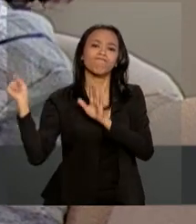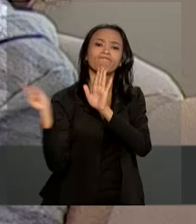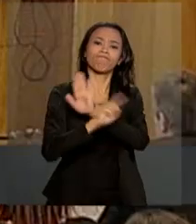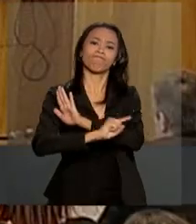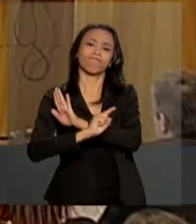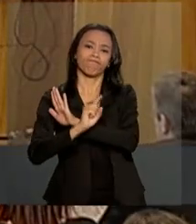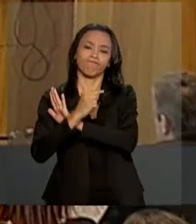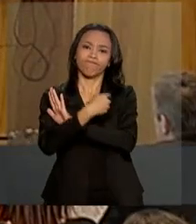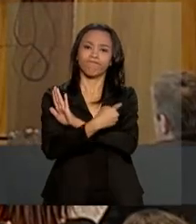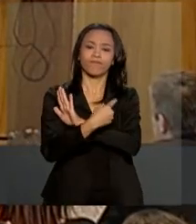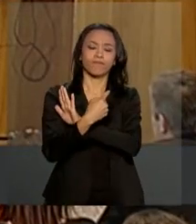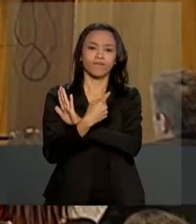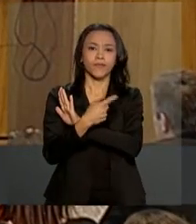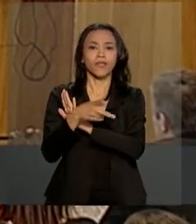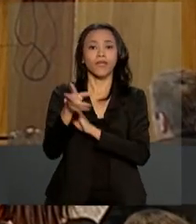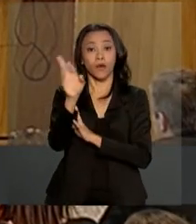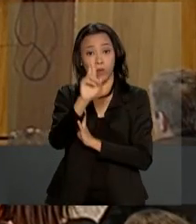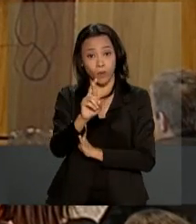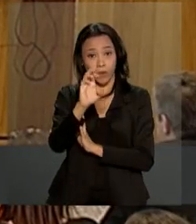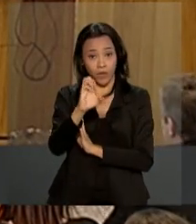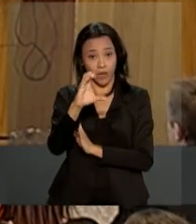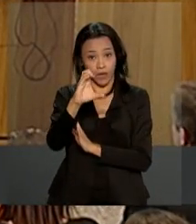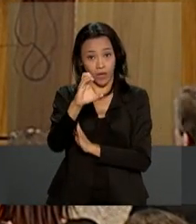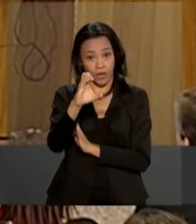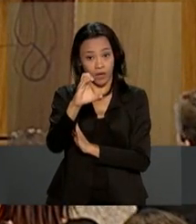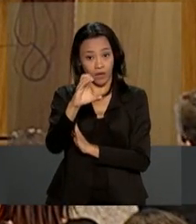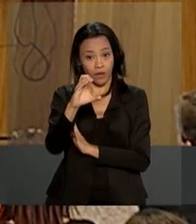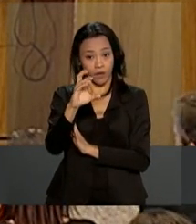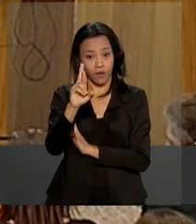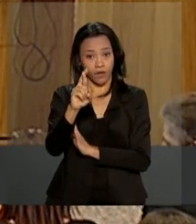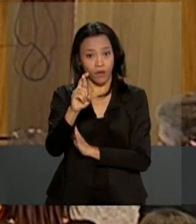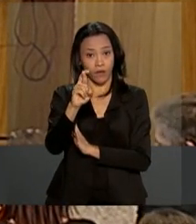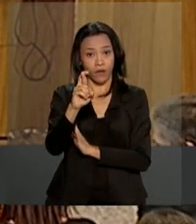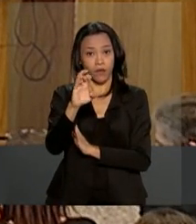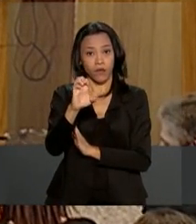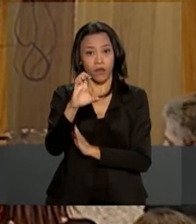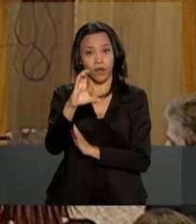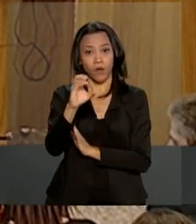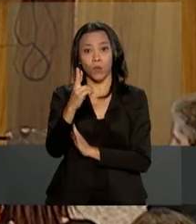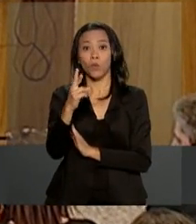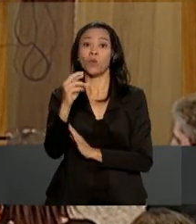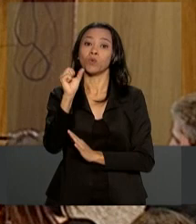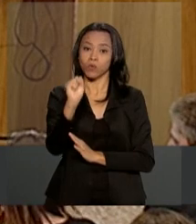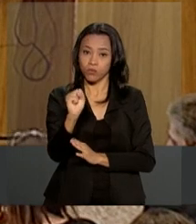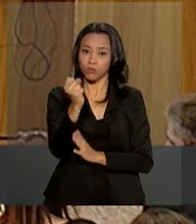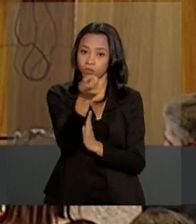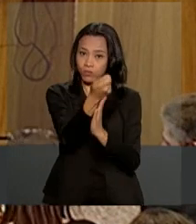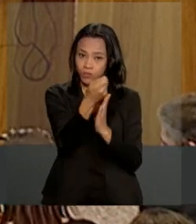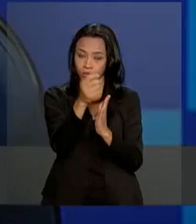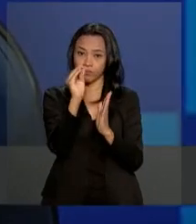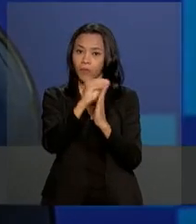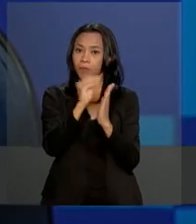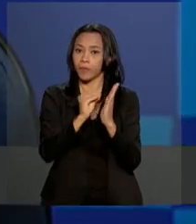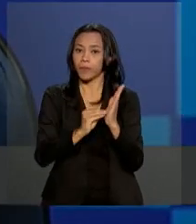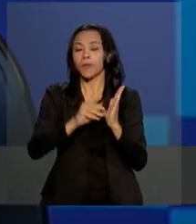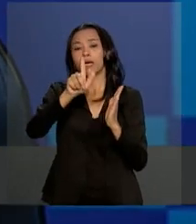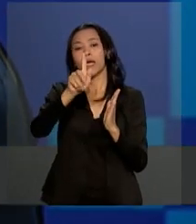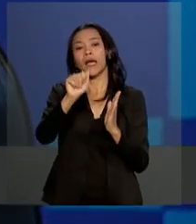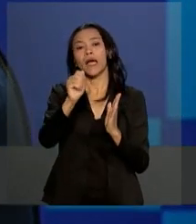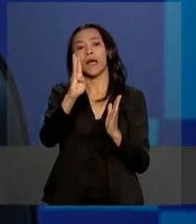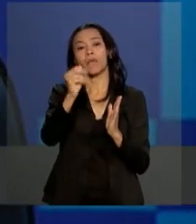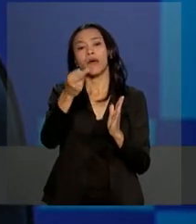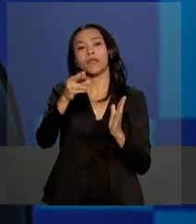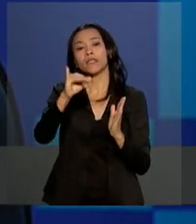recurso do recurso do gabarito op o processo correto não sei se ele quer falar ela tem um processo de